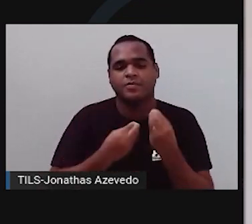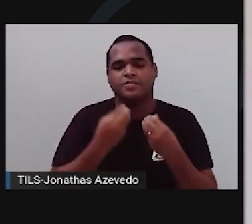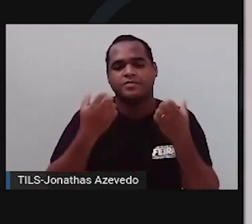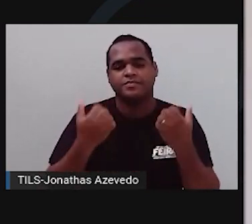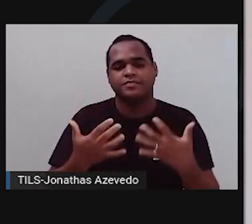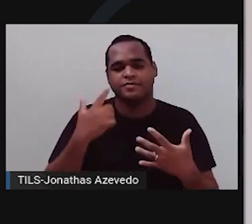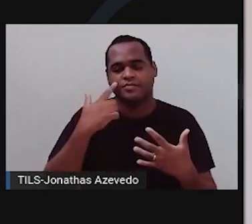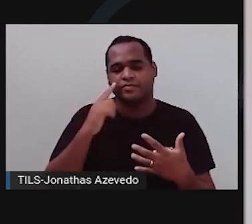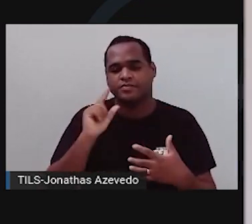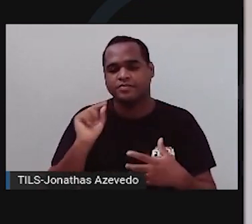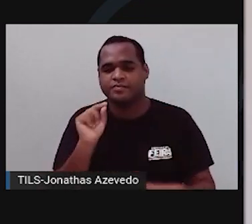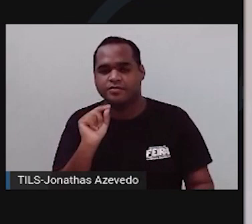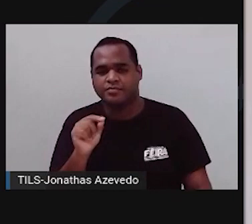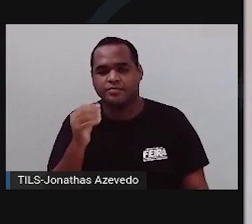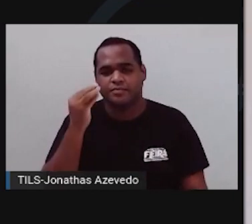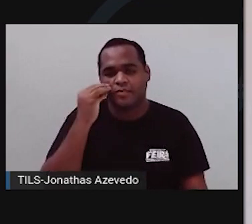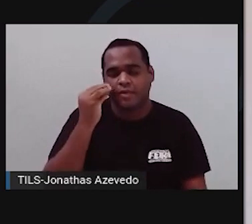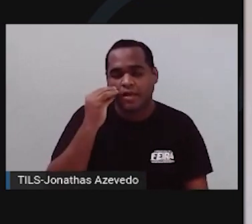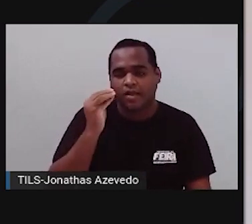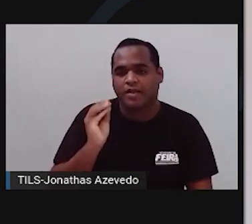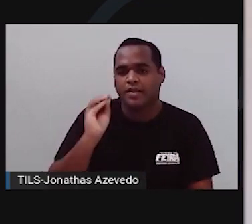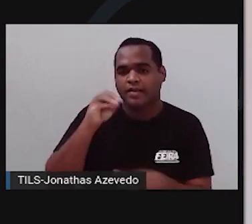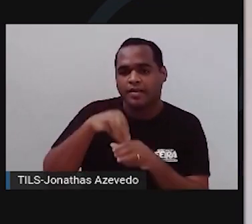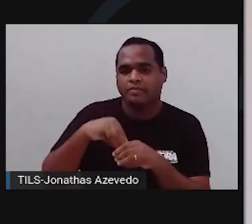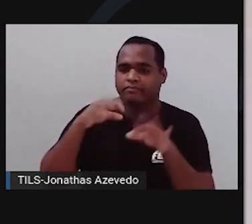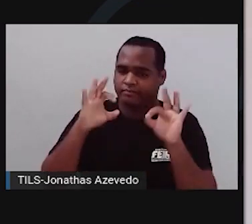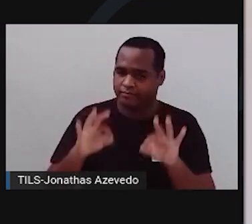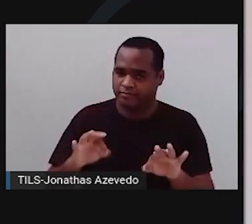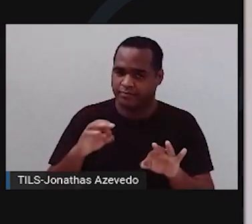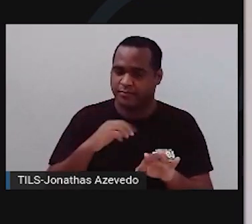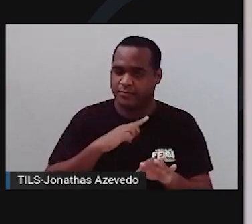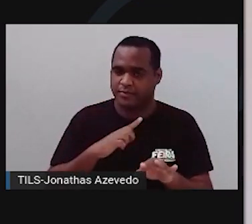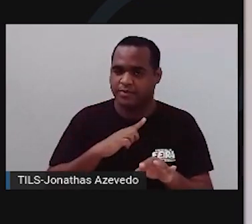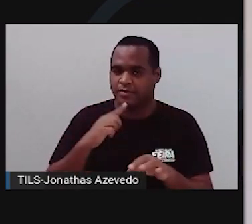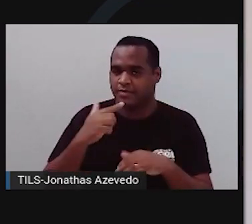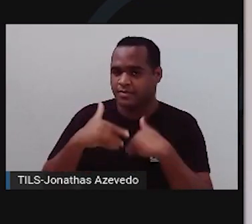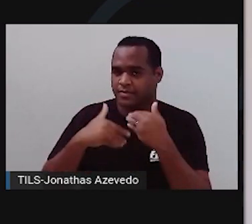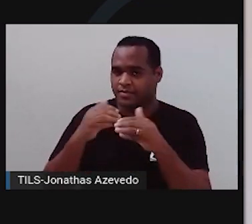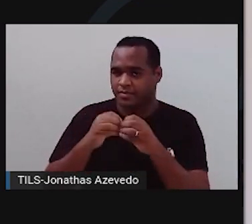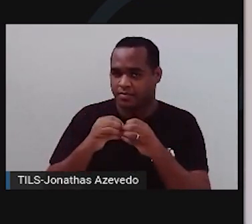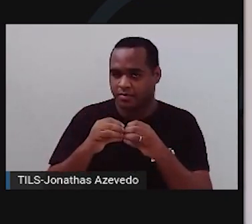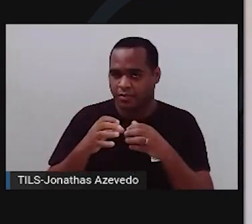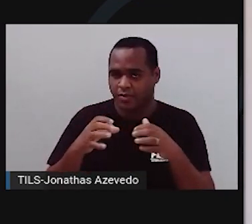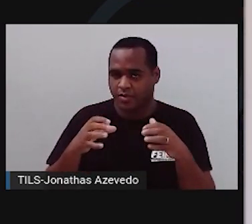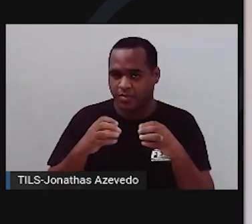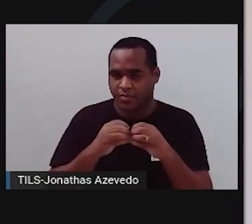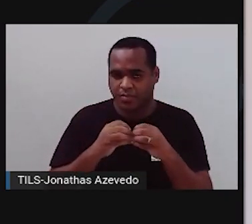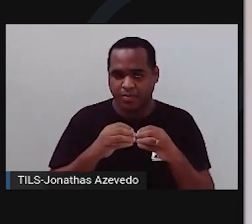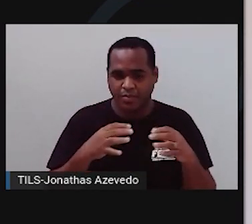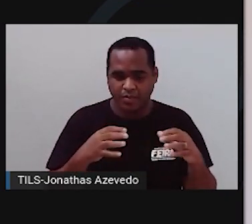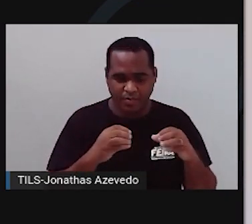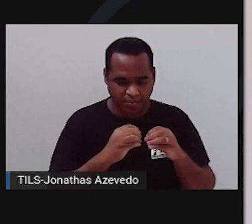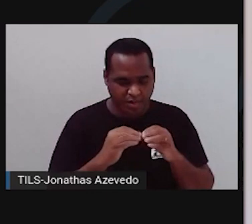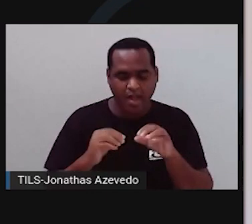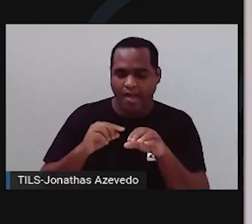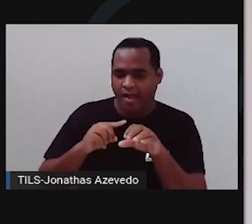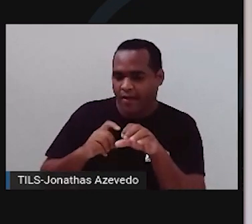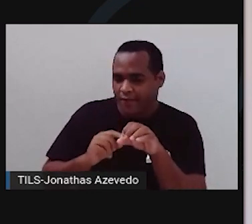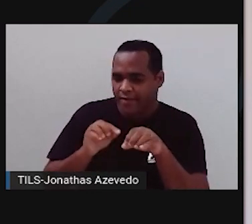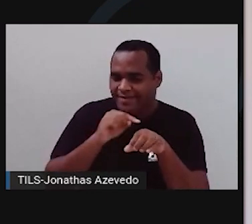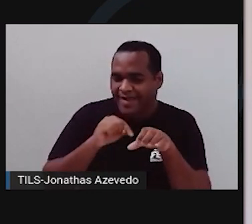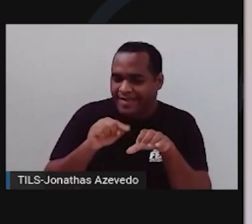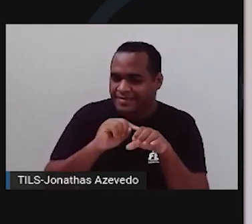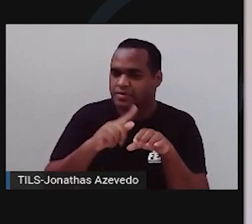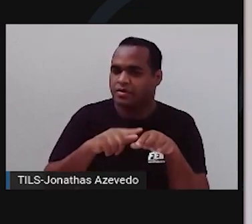pode ter dentro dele um óvulo, e, consequentemente, folículos maiores podem estimar a quantidade de óvulos maduros que a paciente pode